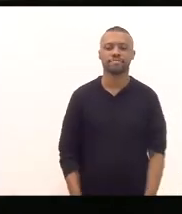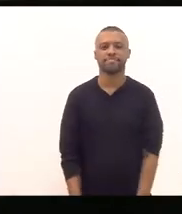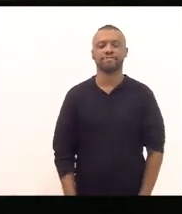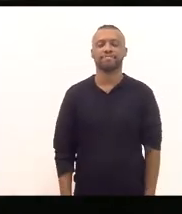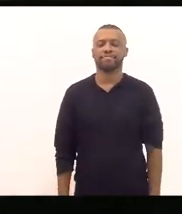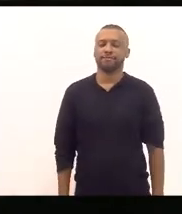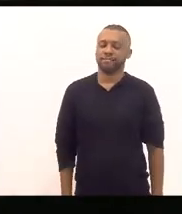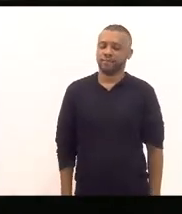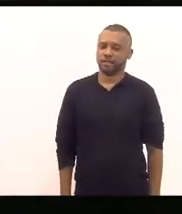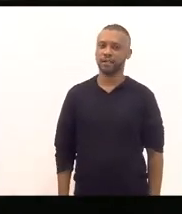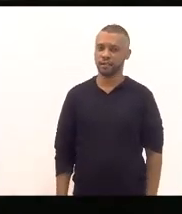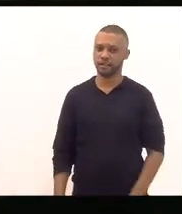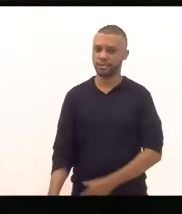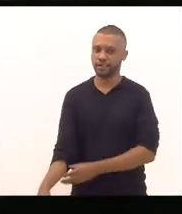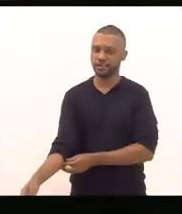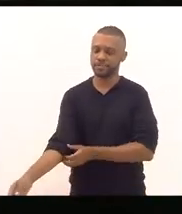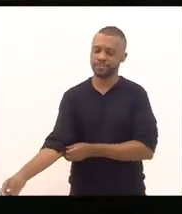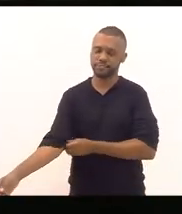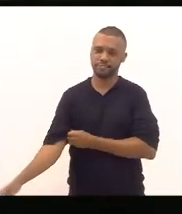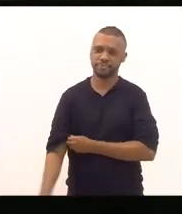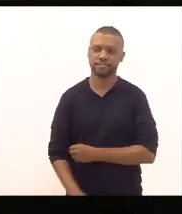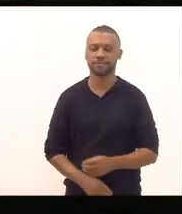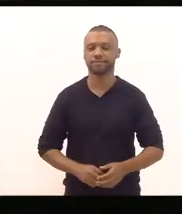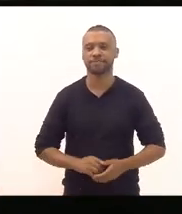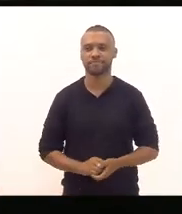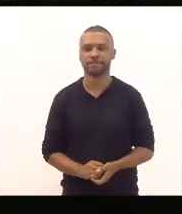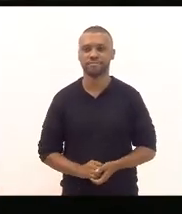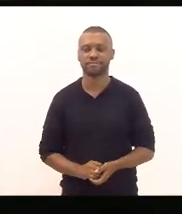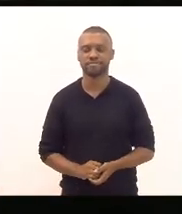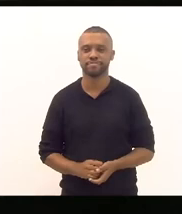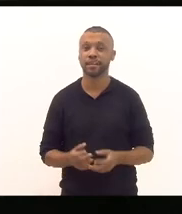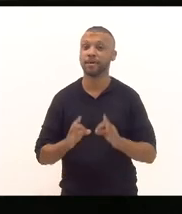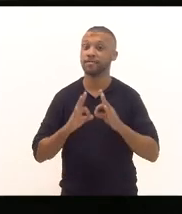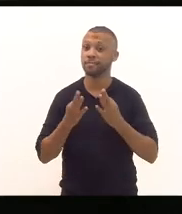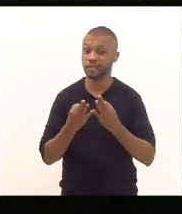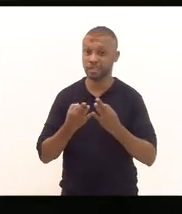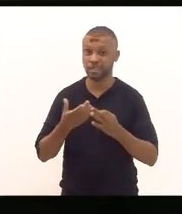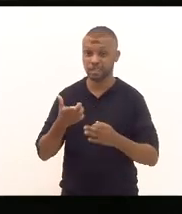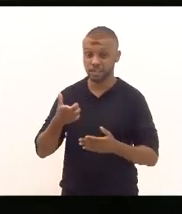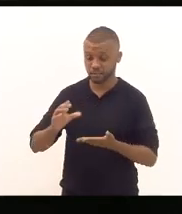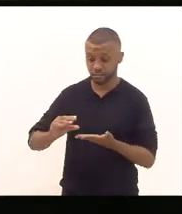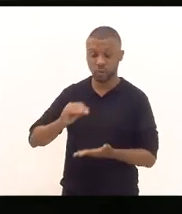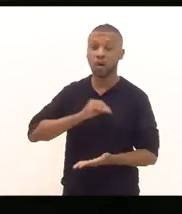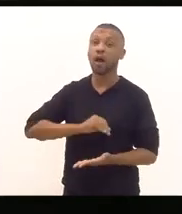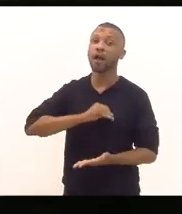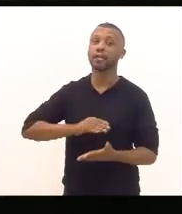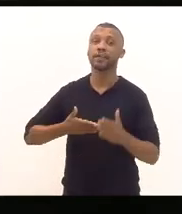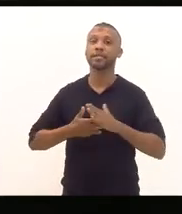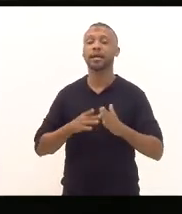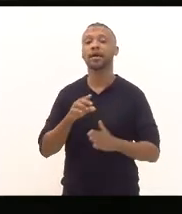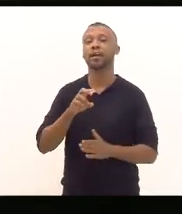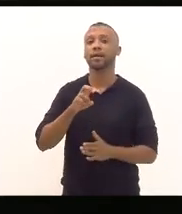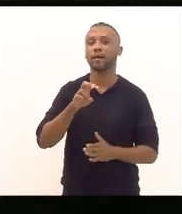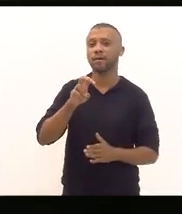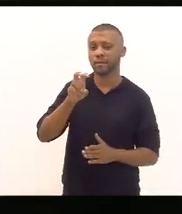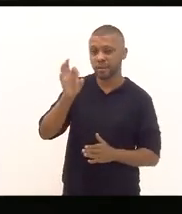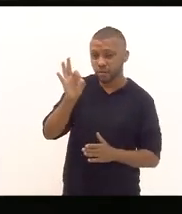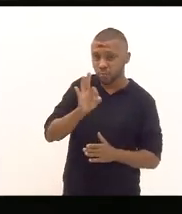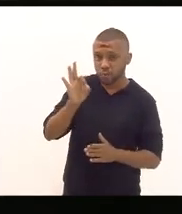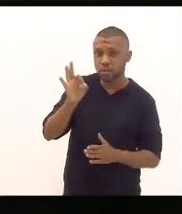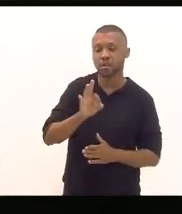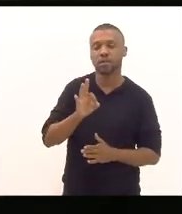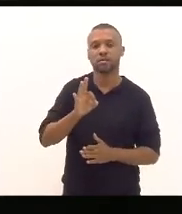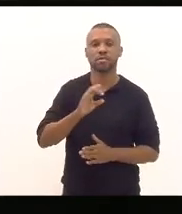fora das localidades escrita macho quarta e quinta essa lei famílias com renda até meio salário mínimo Por que tia Ju tem muitas famílias hoje estão